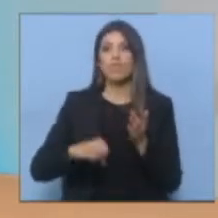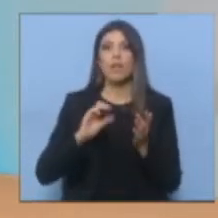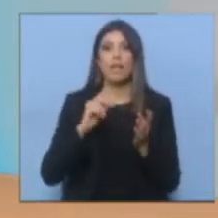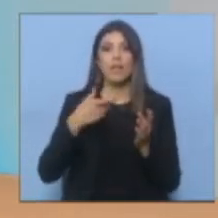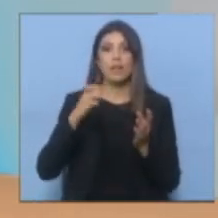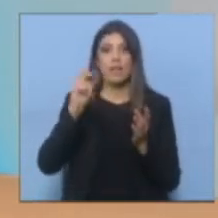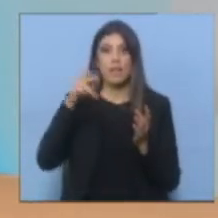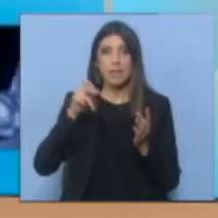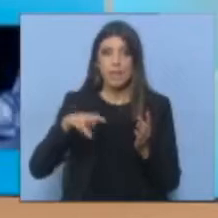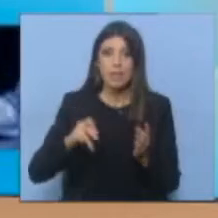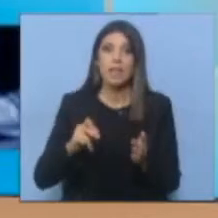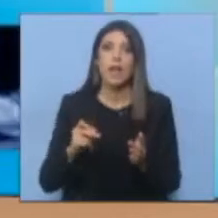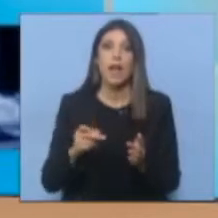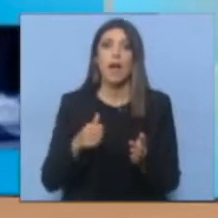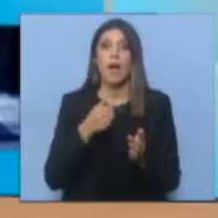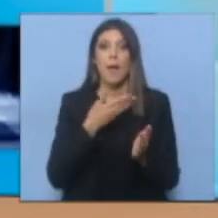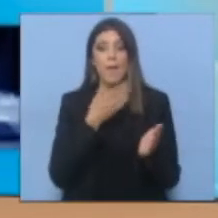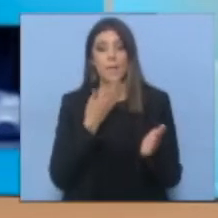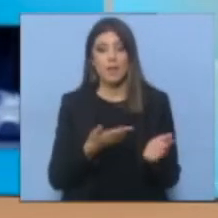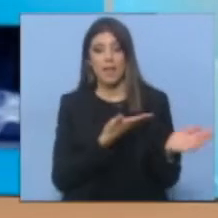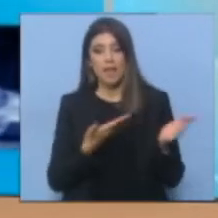Catarina Martins. Boa tarde, obrigado por estar entre nós.